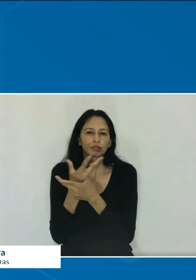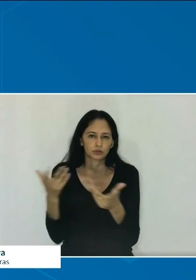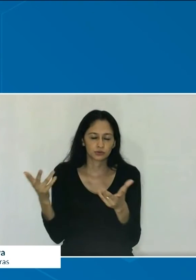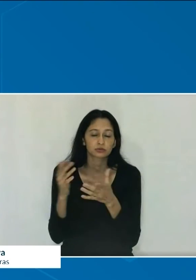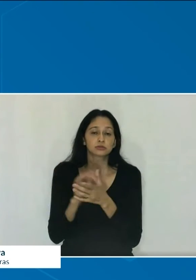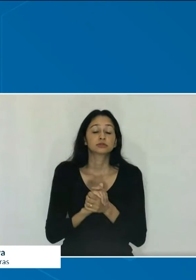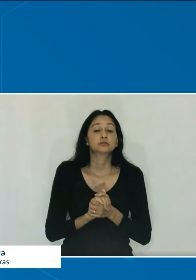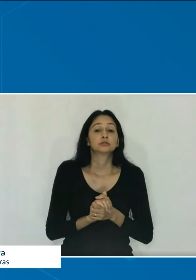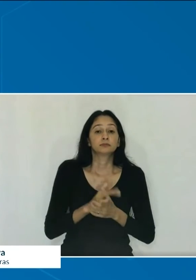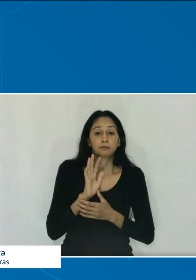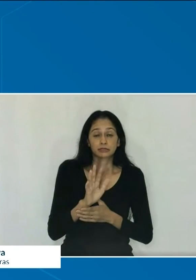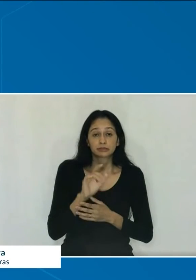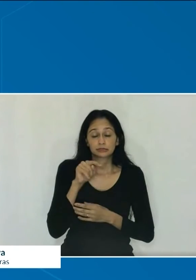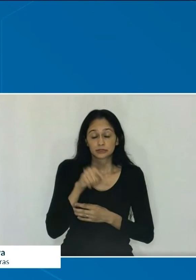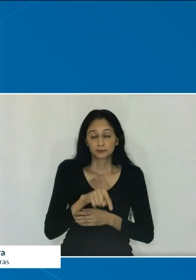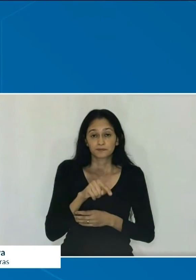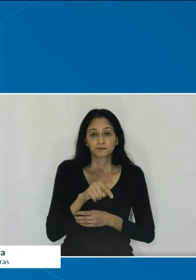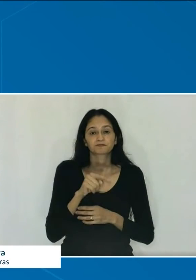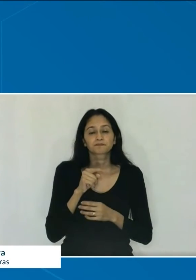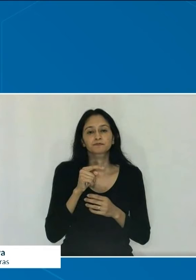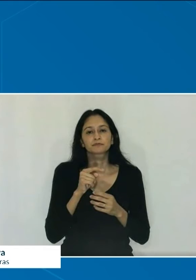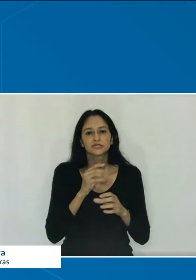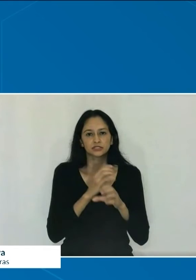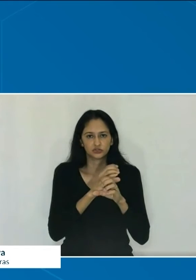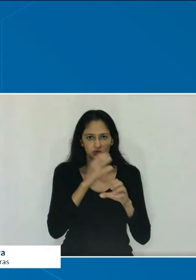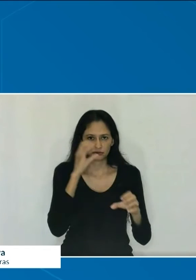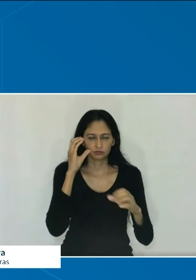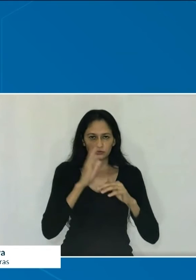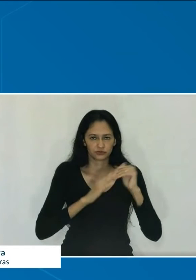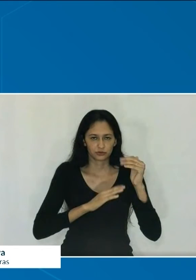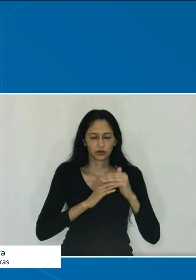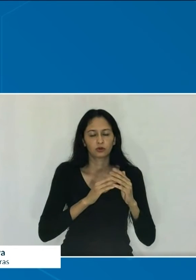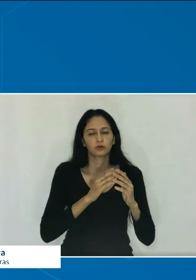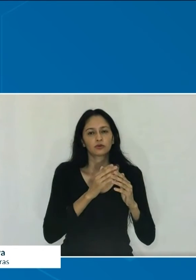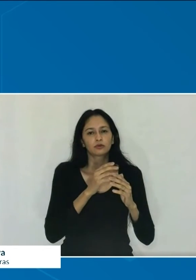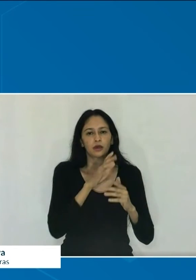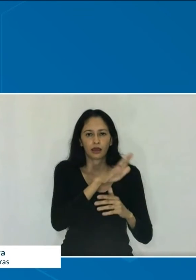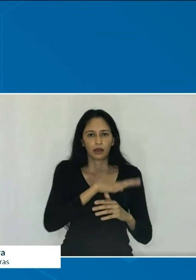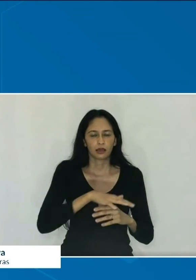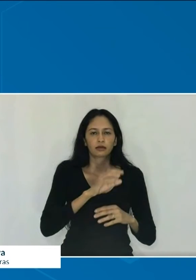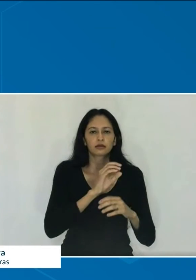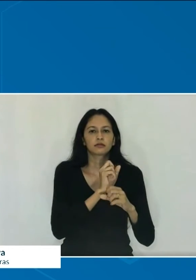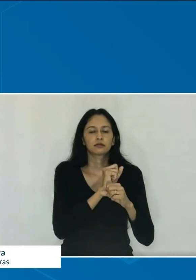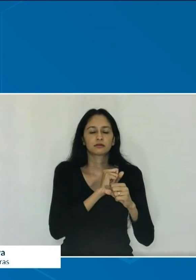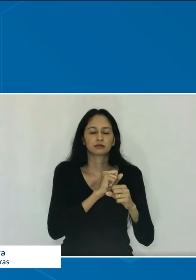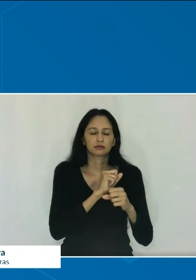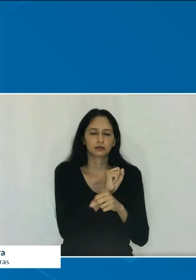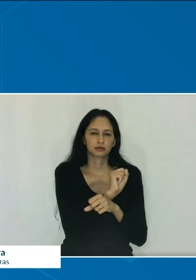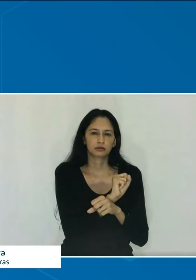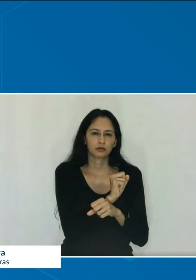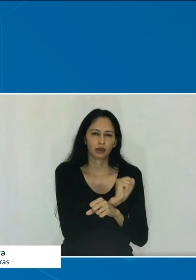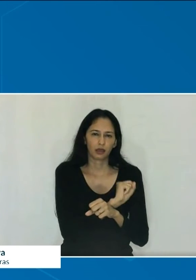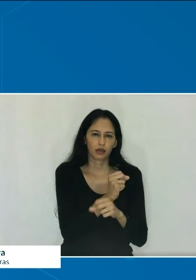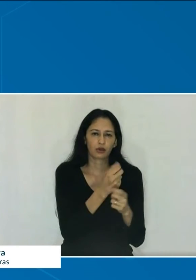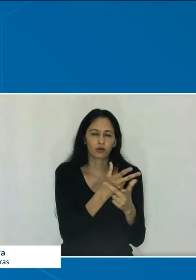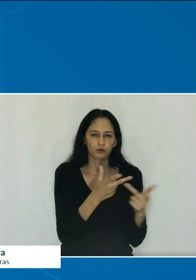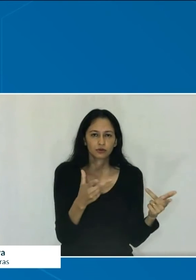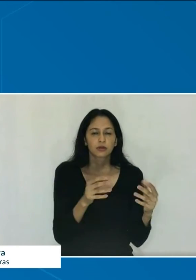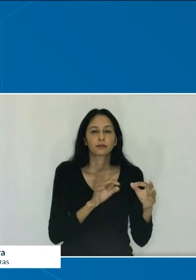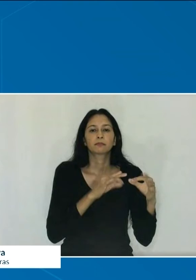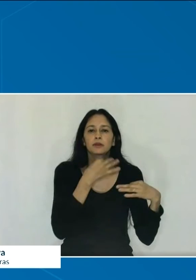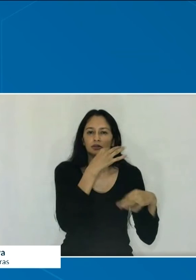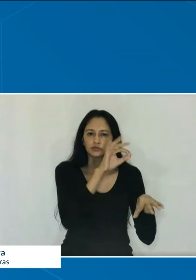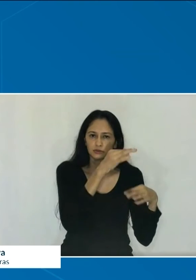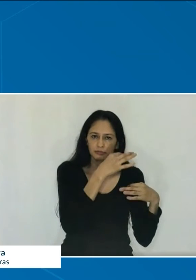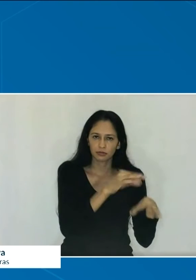transporte porque ele não somente é voltado para a infraestrutura, também para planejamento, também para a operação, e